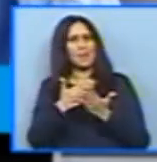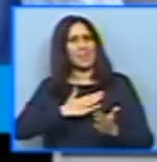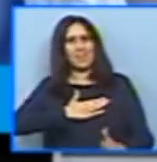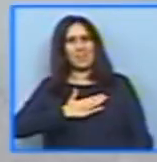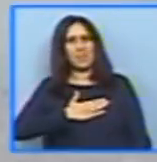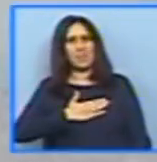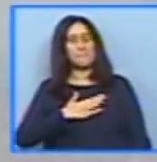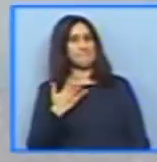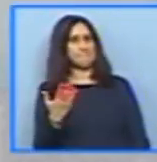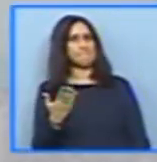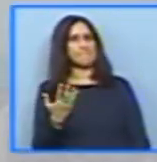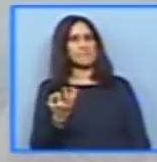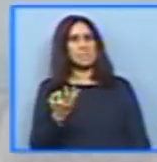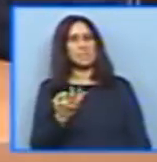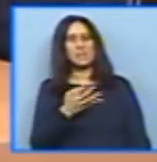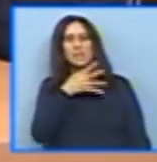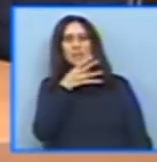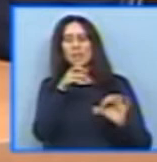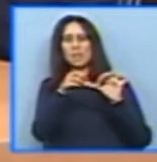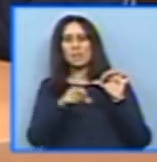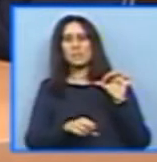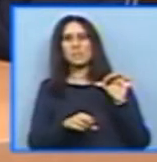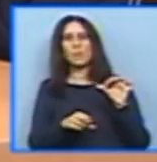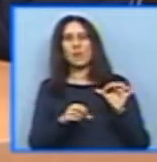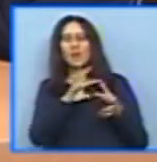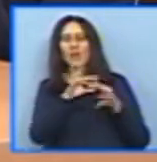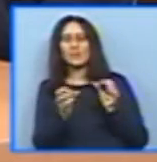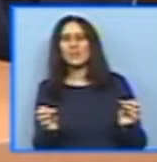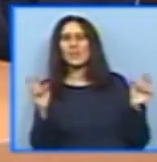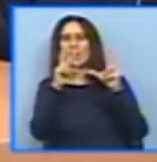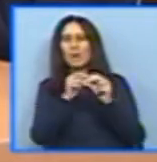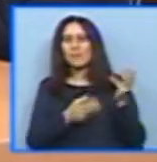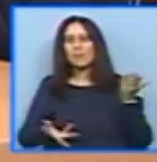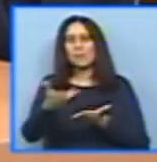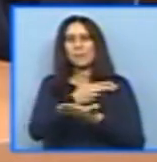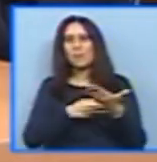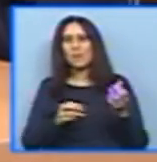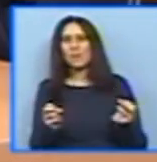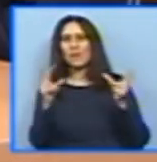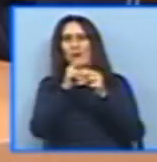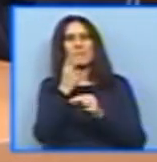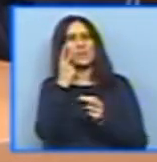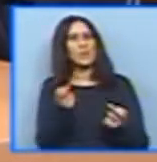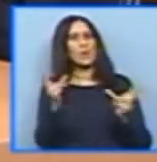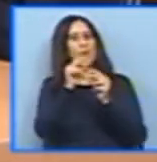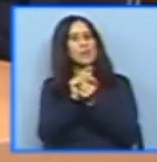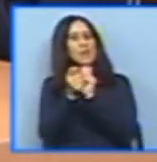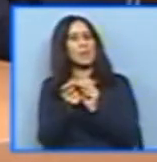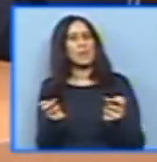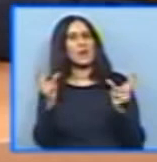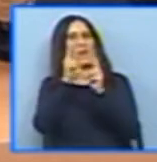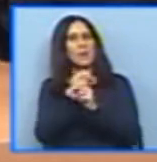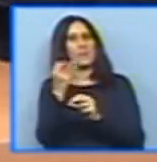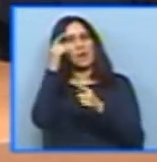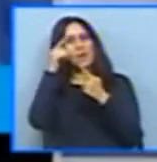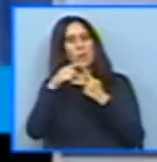seja, é um exercício de narração onde é introduzida uma nova lógica, uma nova dinâmica, uma nova vida, uma nova transformação no sentido de levar